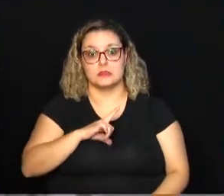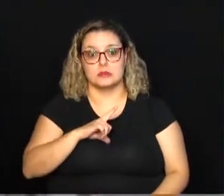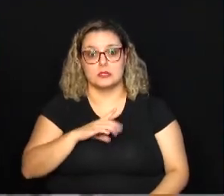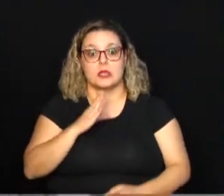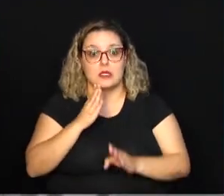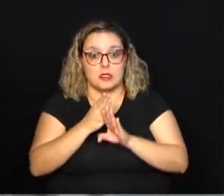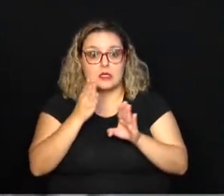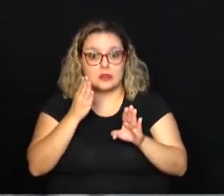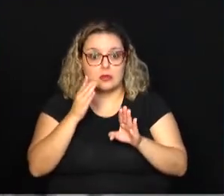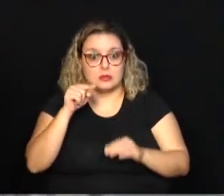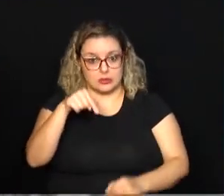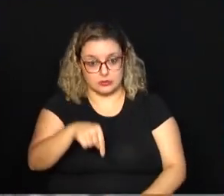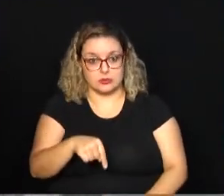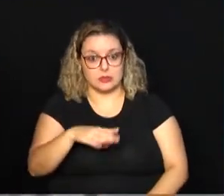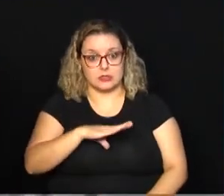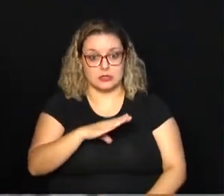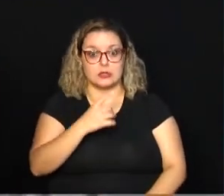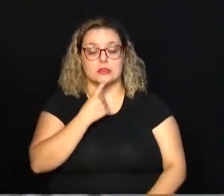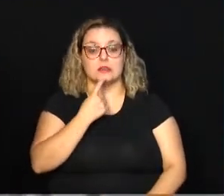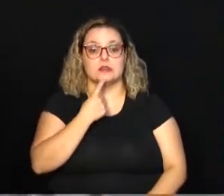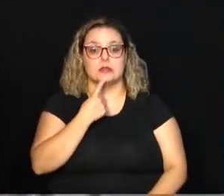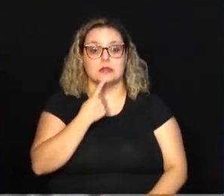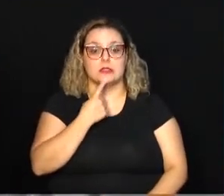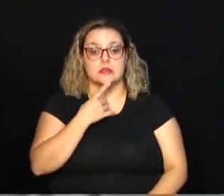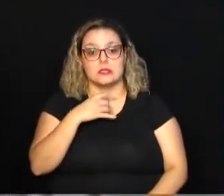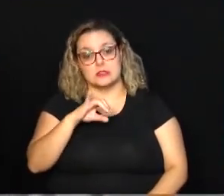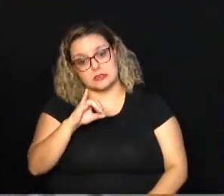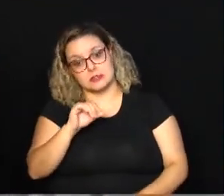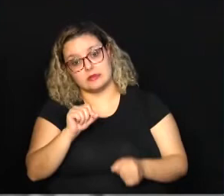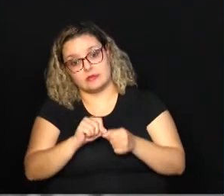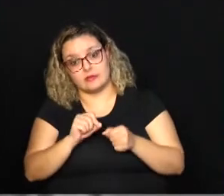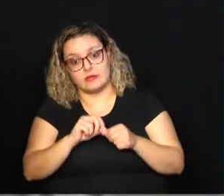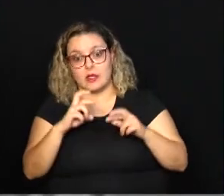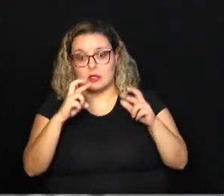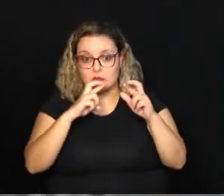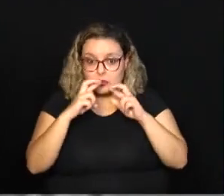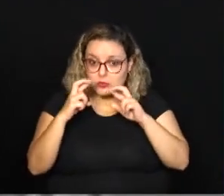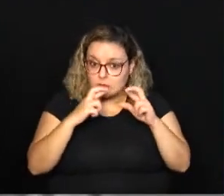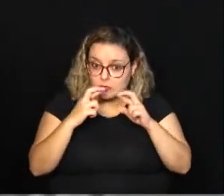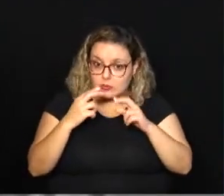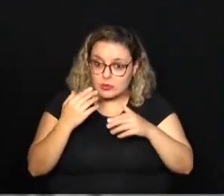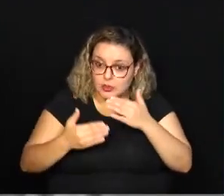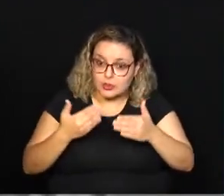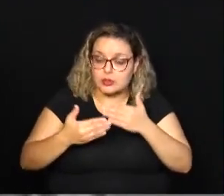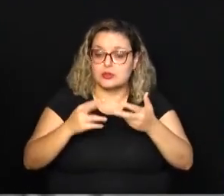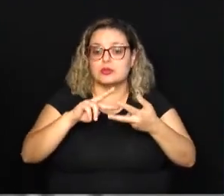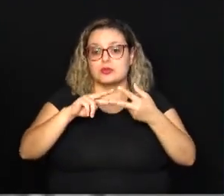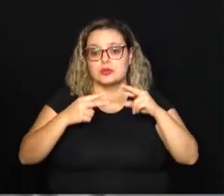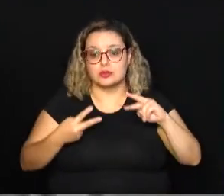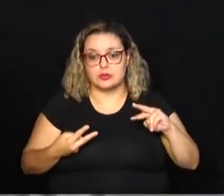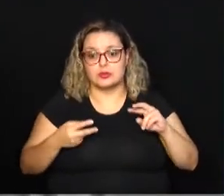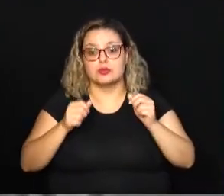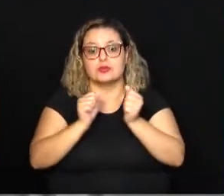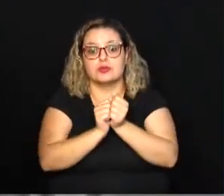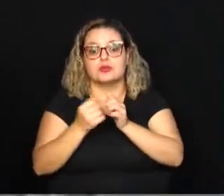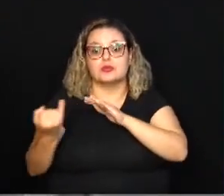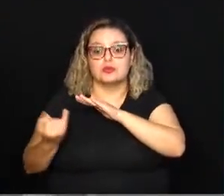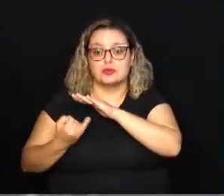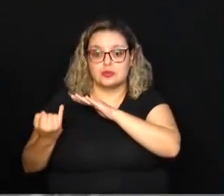e se está sendo feito esse monitoramento de sequenciamento genético junto com as